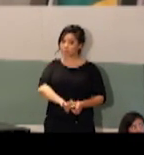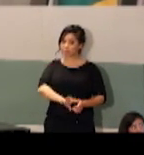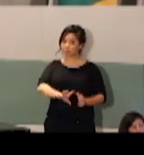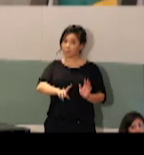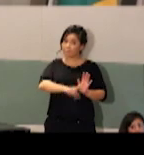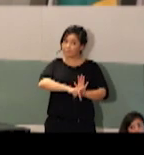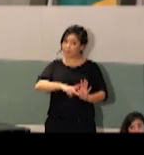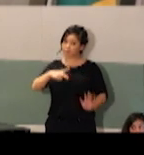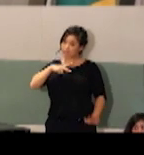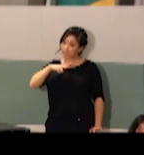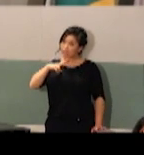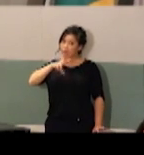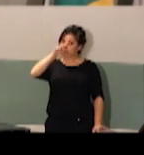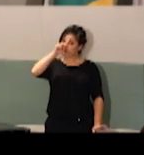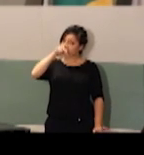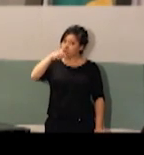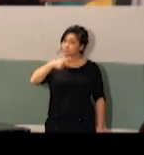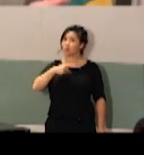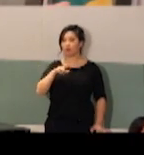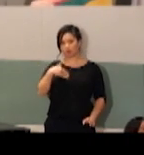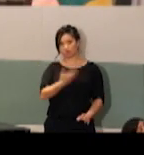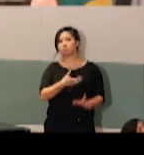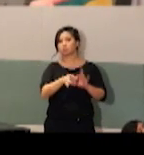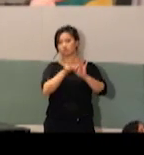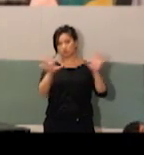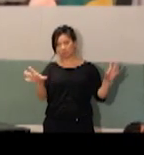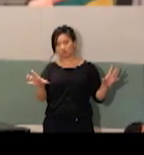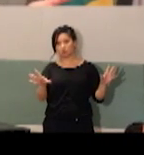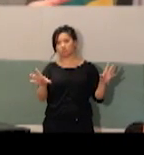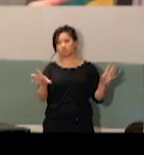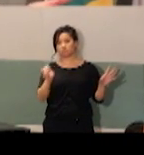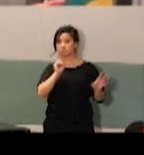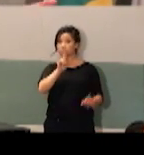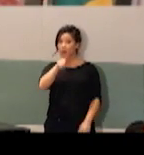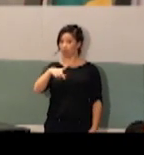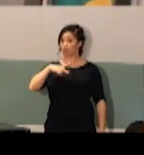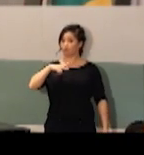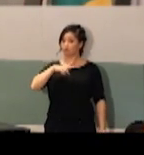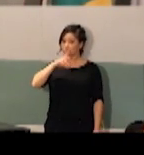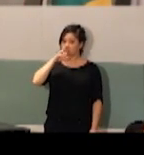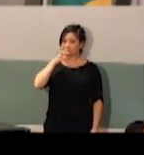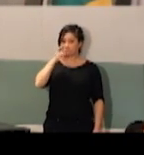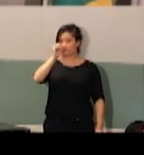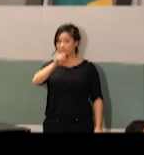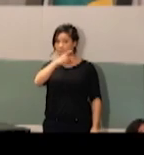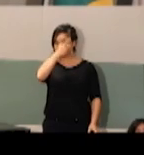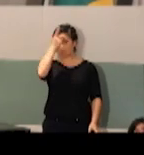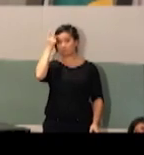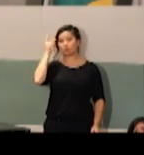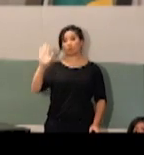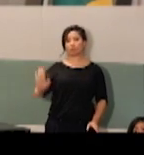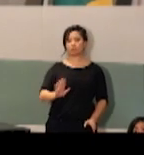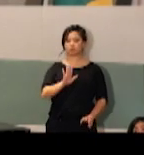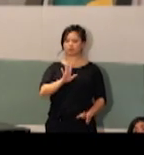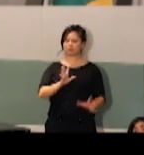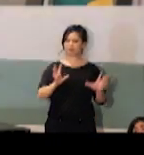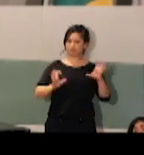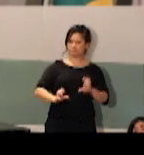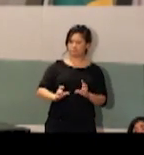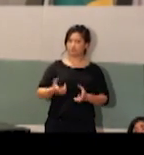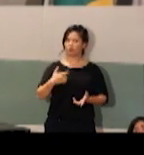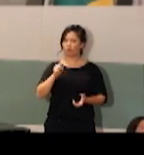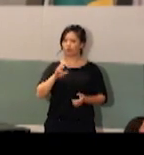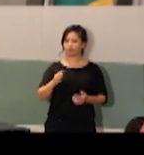doutor Dalmo? Ofensas pessoais, nós realmente daríamos direitos de resposta se o candidato realmente for